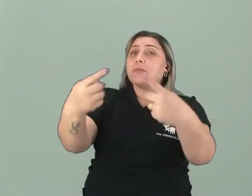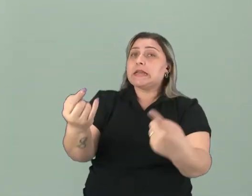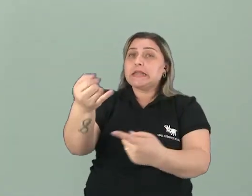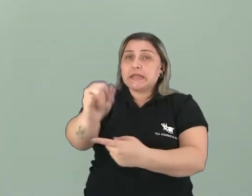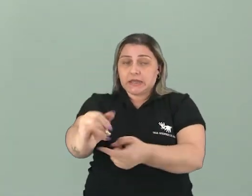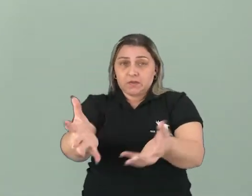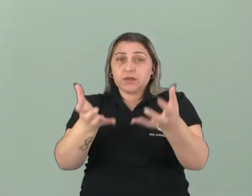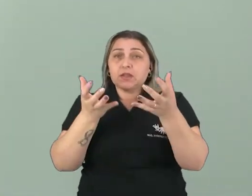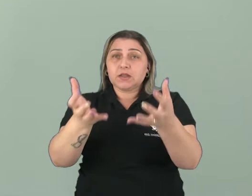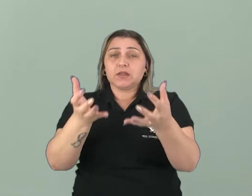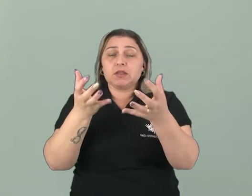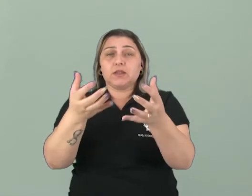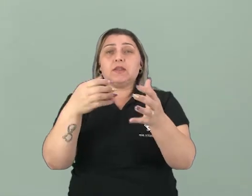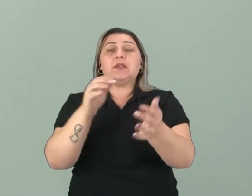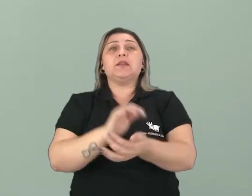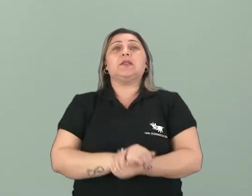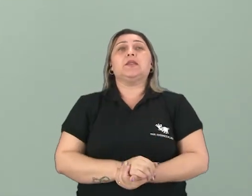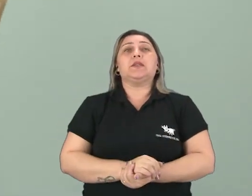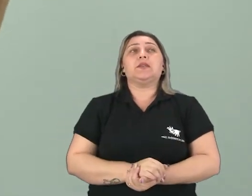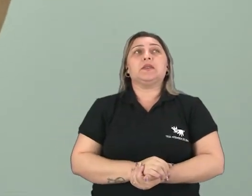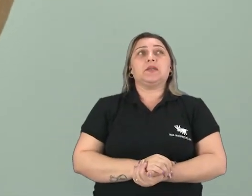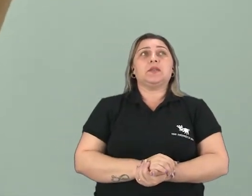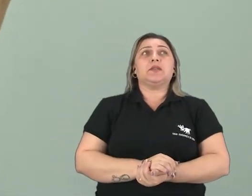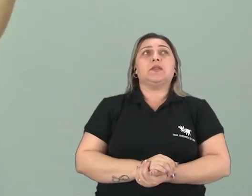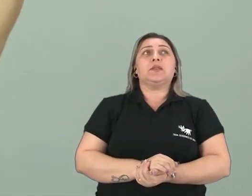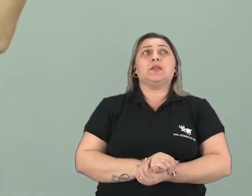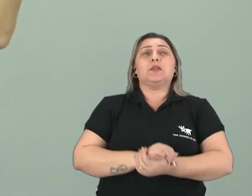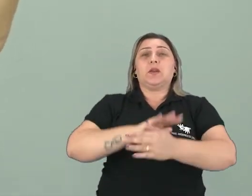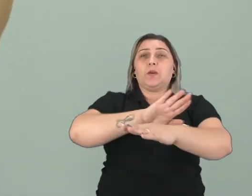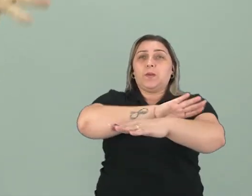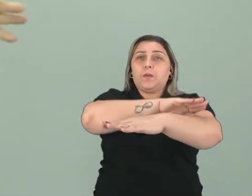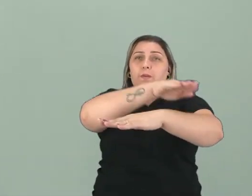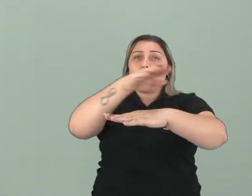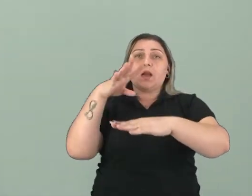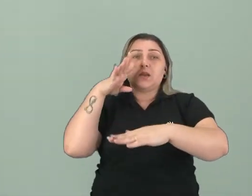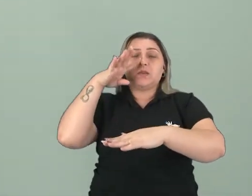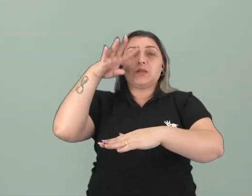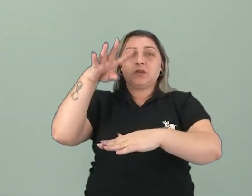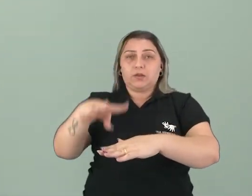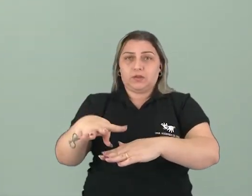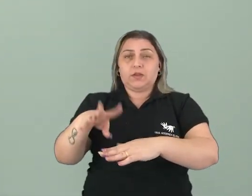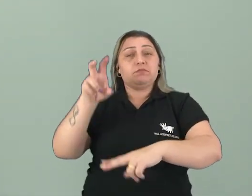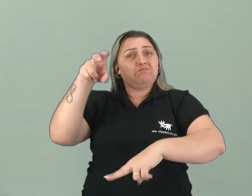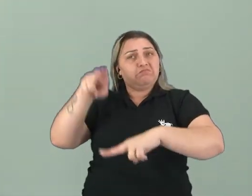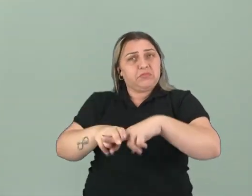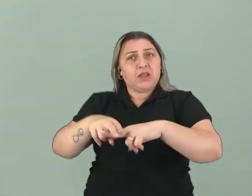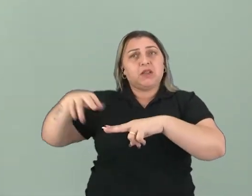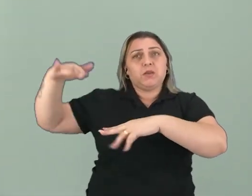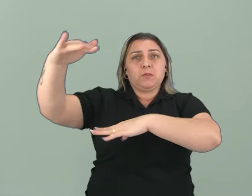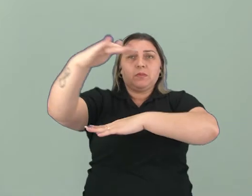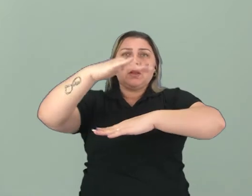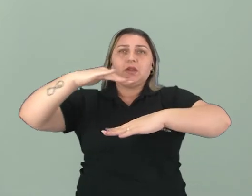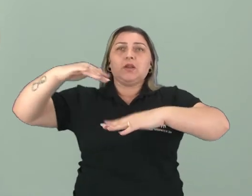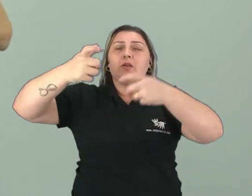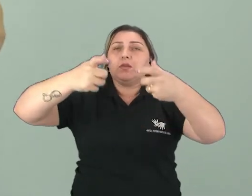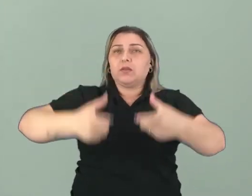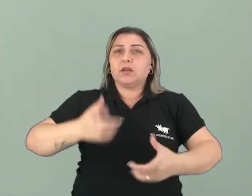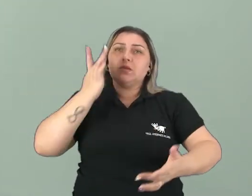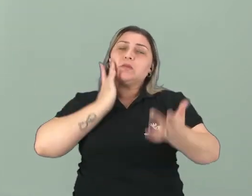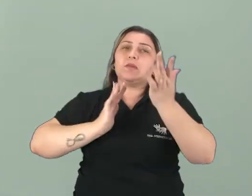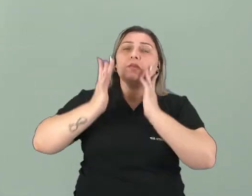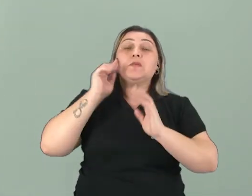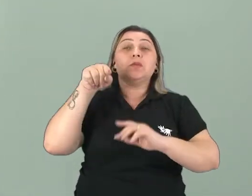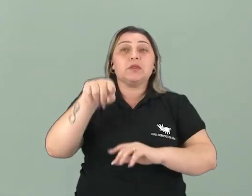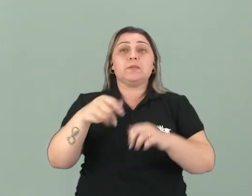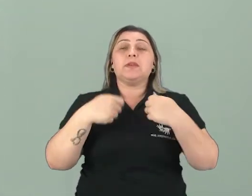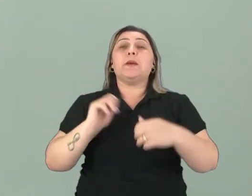você quisesse, né, ir para uma área coberta ou assistir o teatro de uma parte superior do espaço teatral,